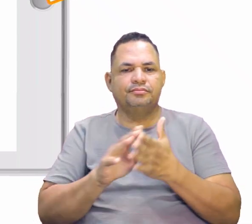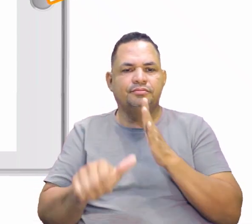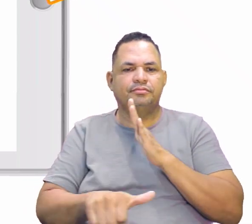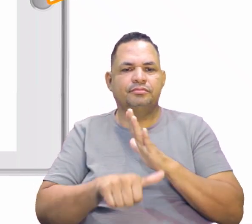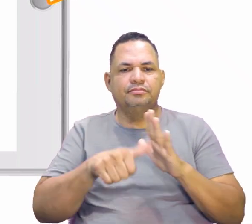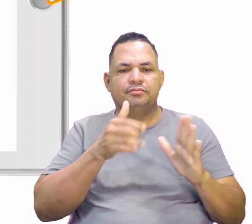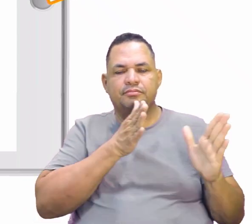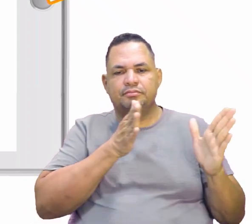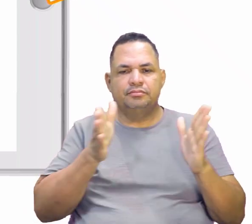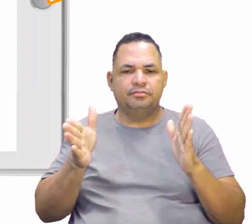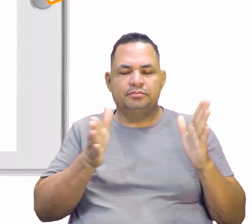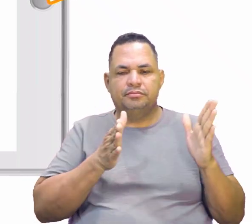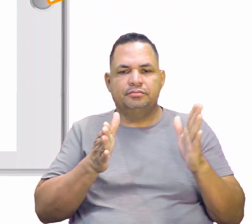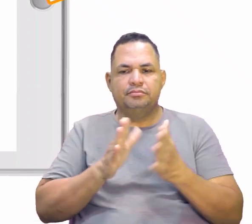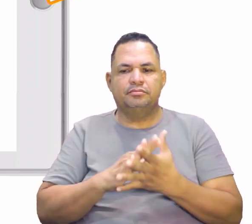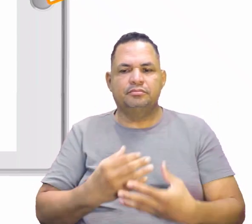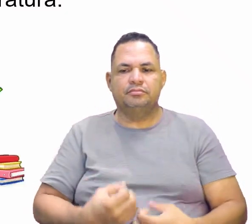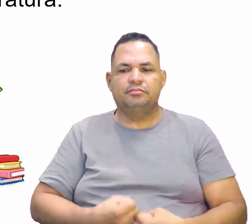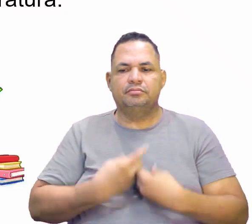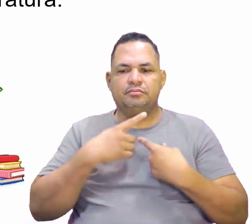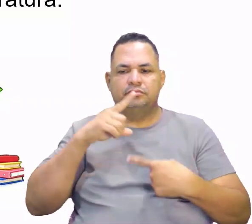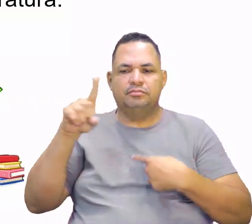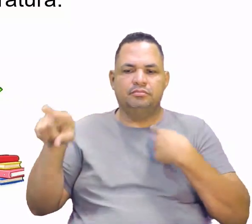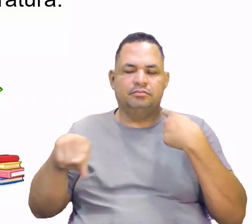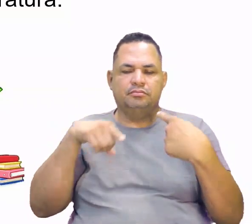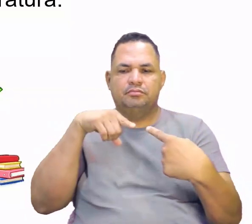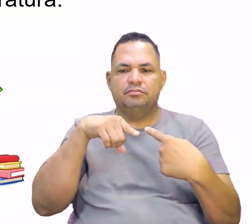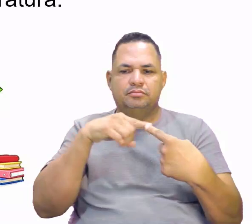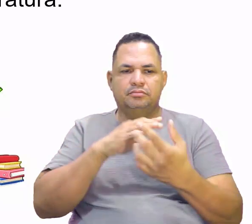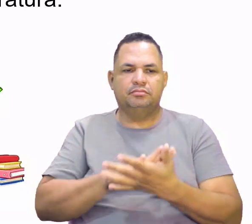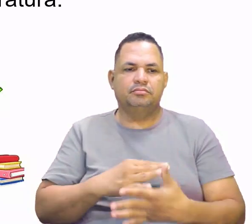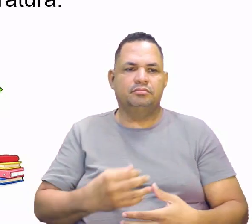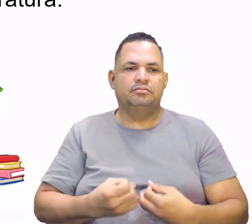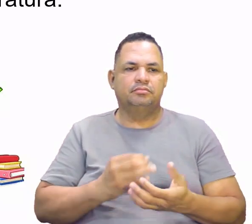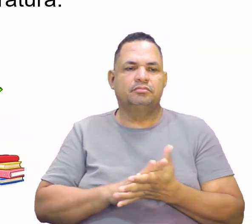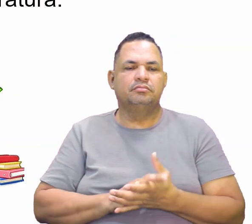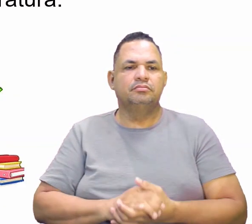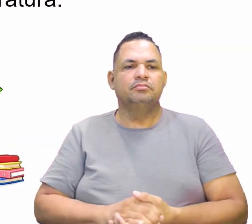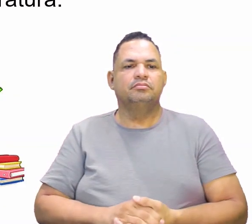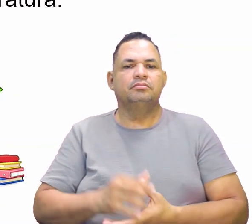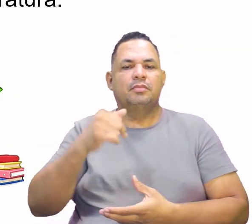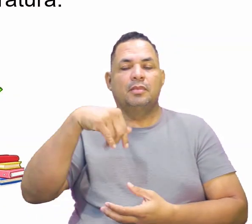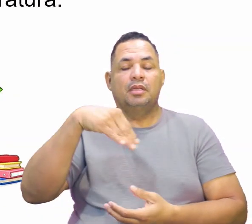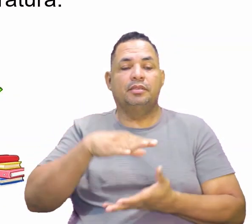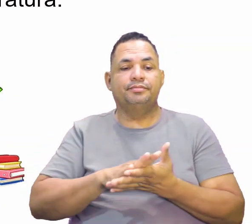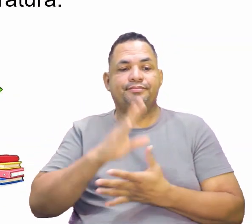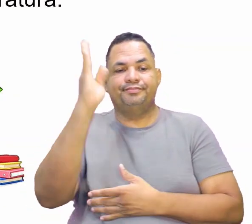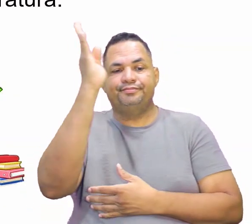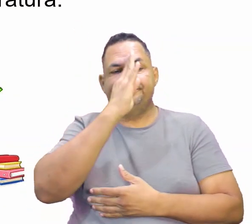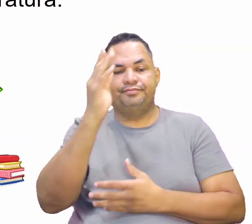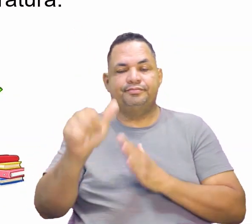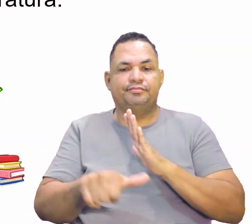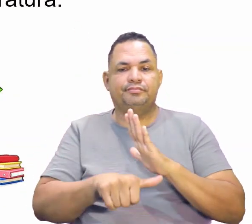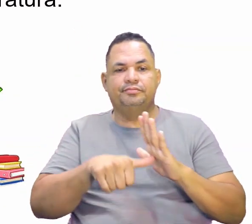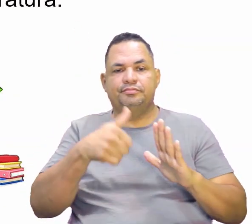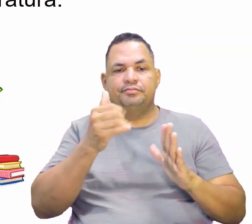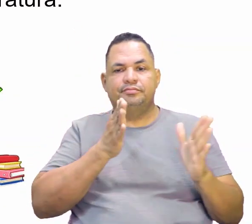primeira fase, focando na poesia. Então, modernismo no Brasil, primeira geração